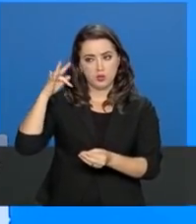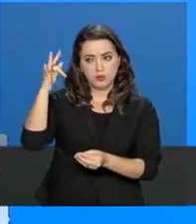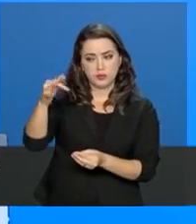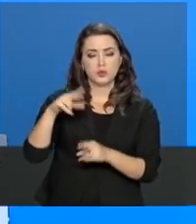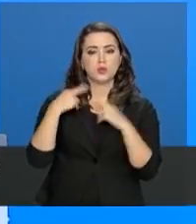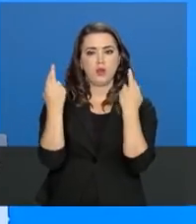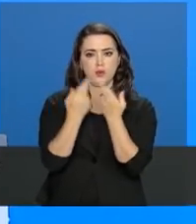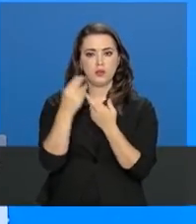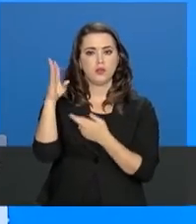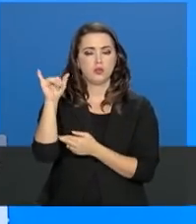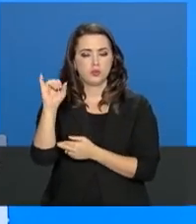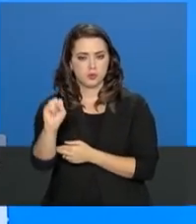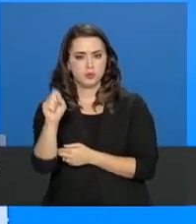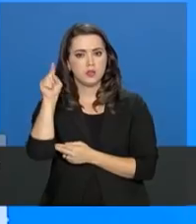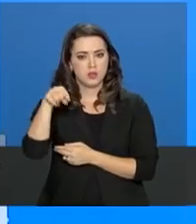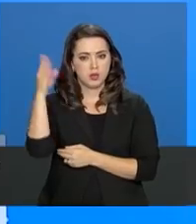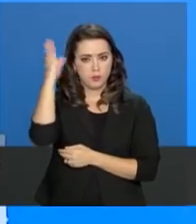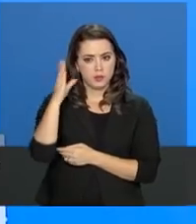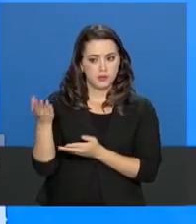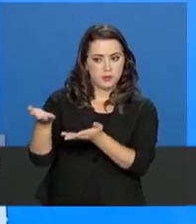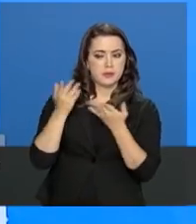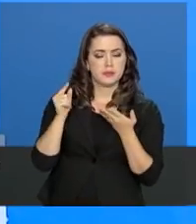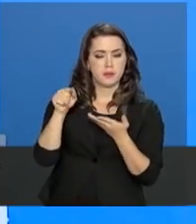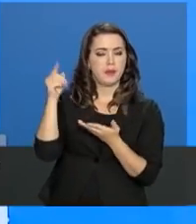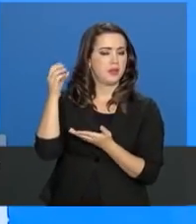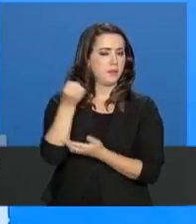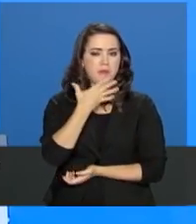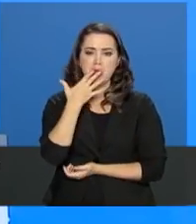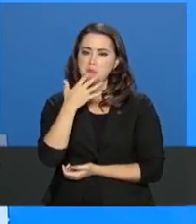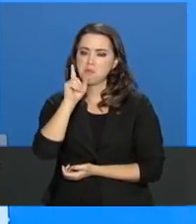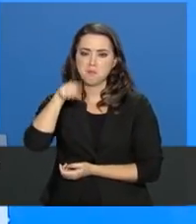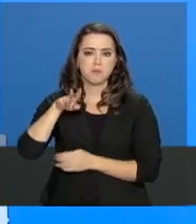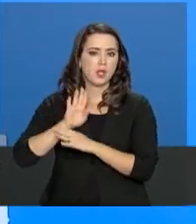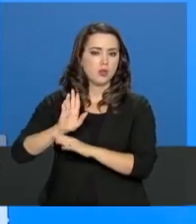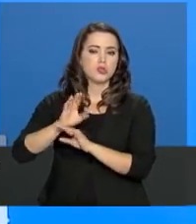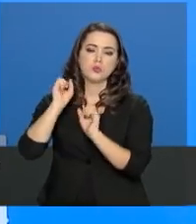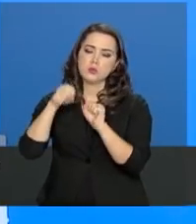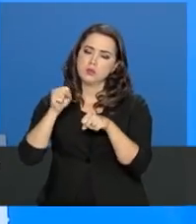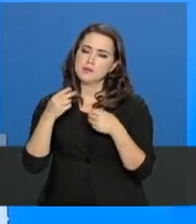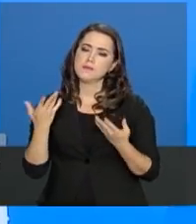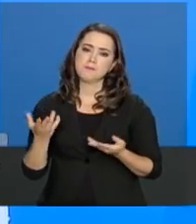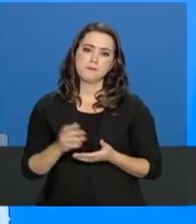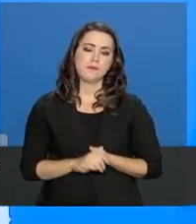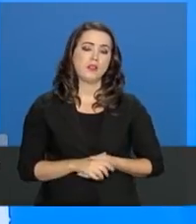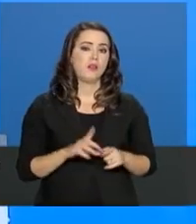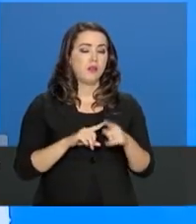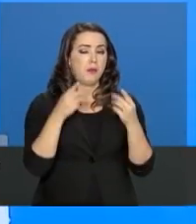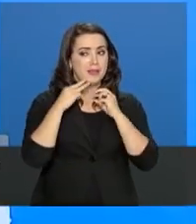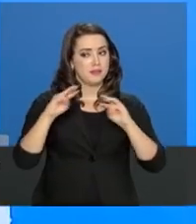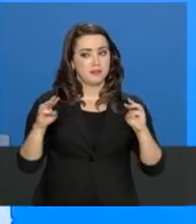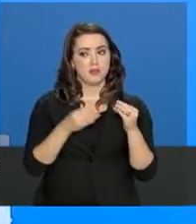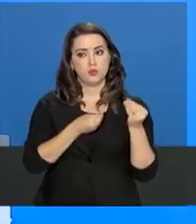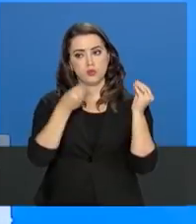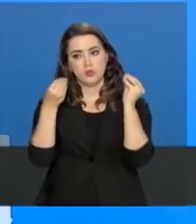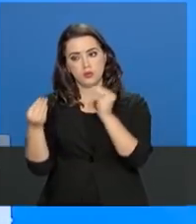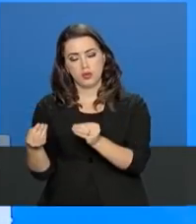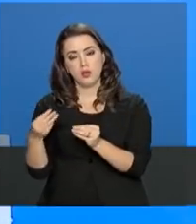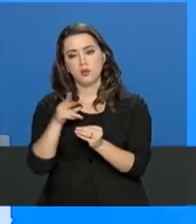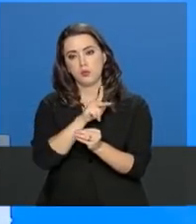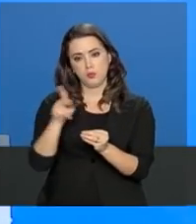receberá a a essa reunião do brics com muito com muito apoio com muito muito apreço foi a mensagem que o trouxe do